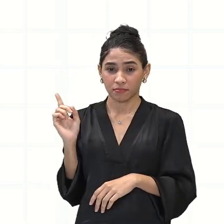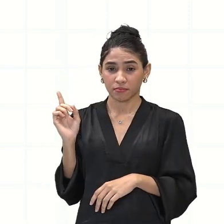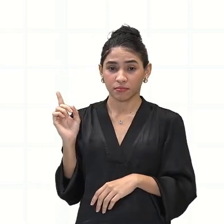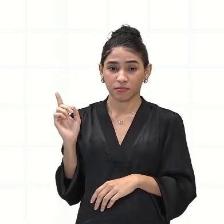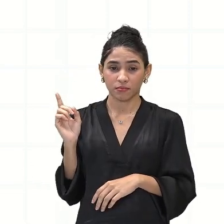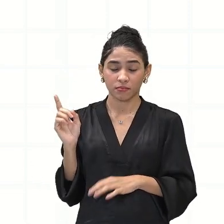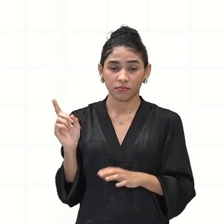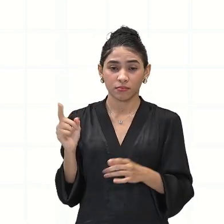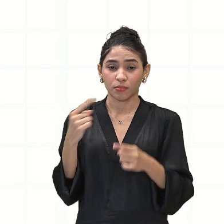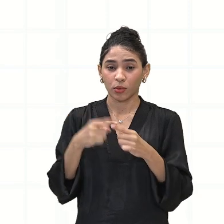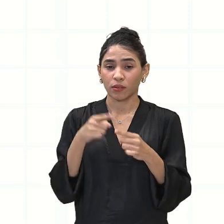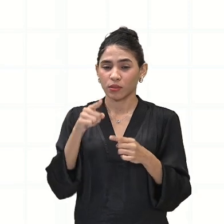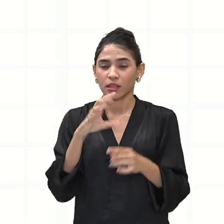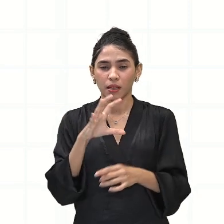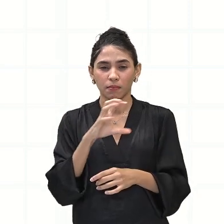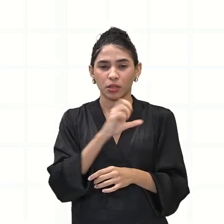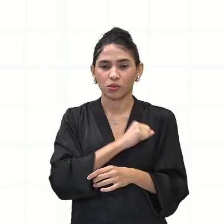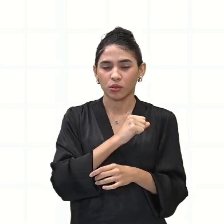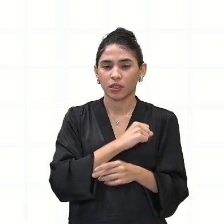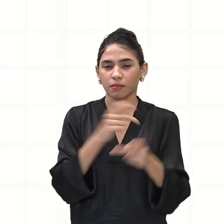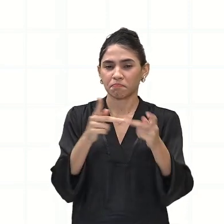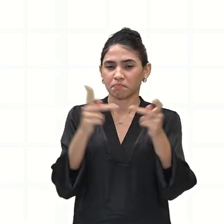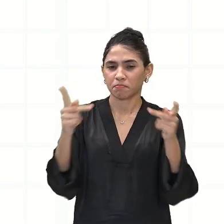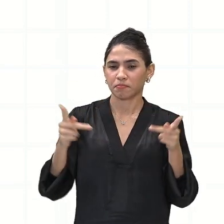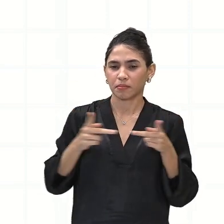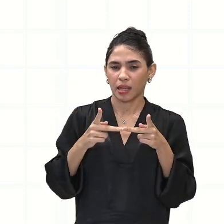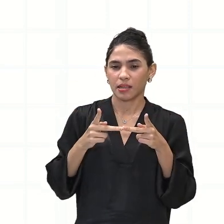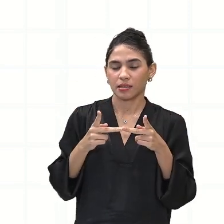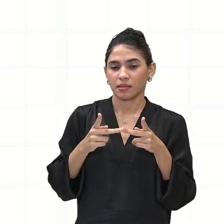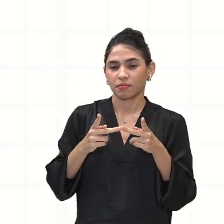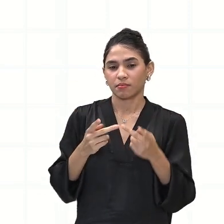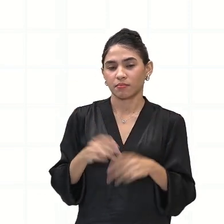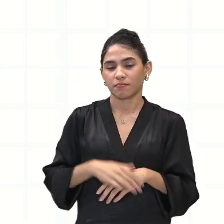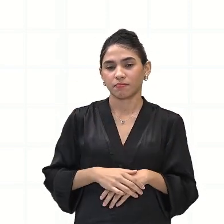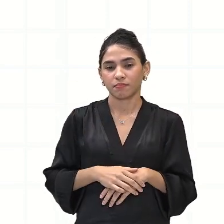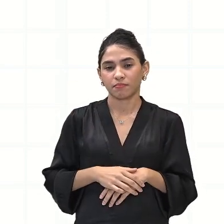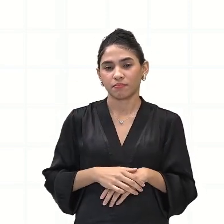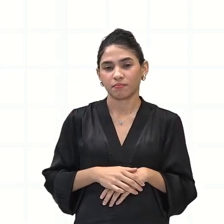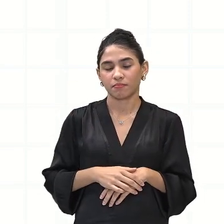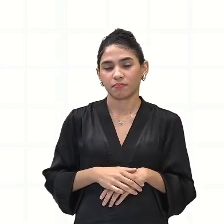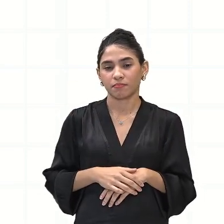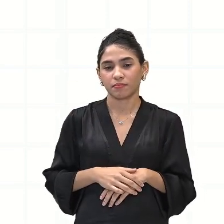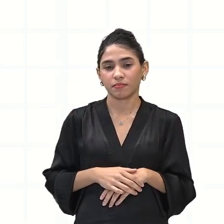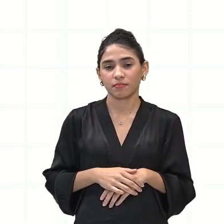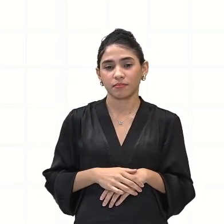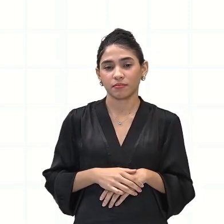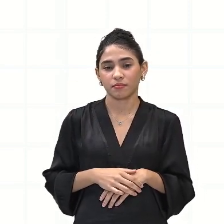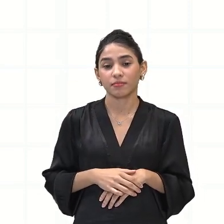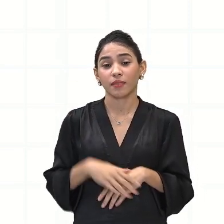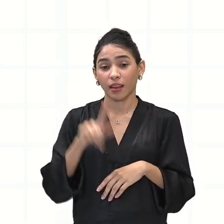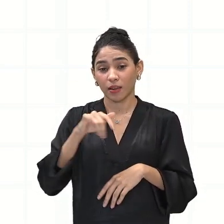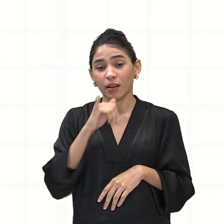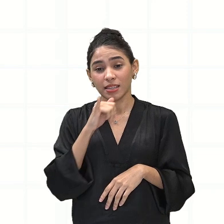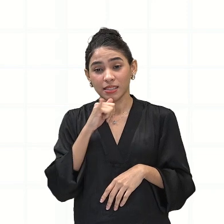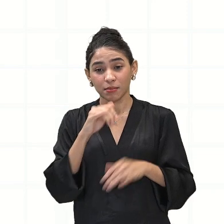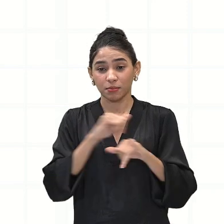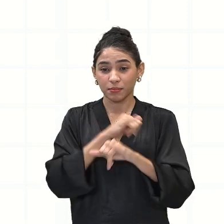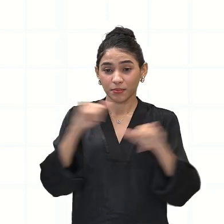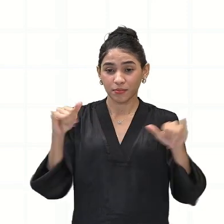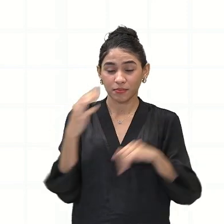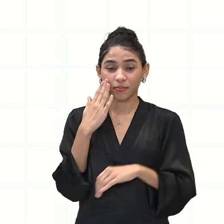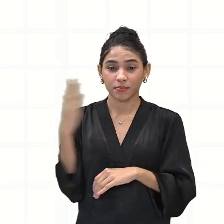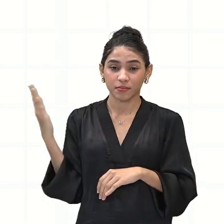Afinal de contas, você vai se apaixonar por aquele sabor e não vai querer largá-lo. Então, aí é um exemplo da propaganda